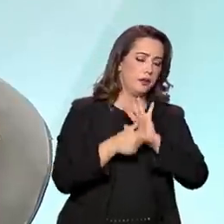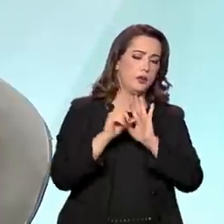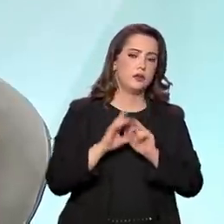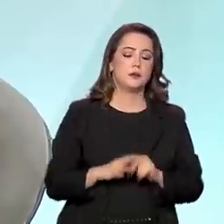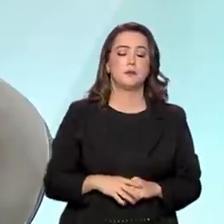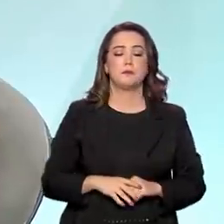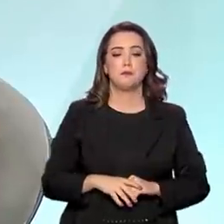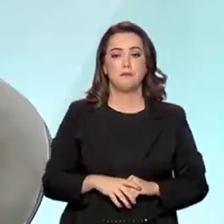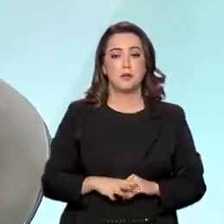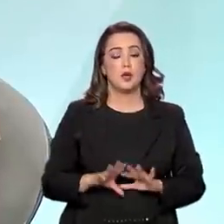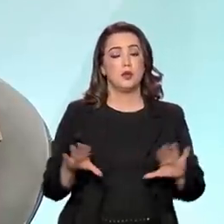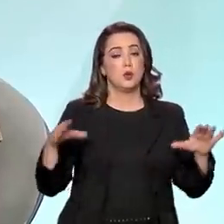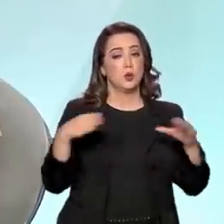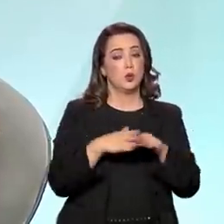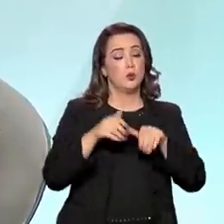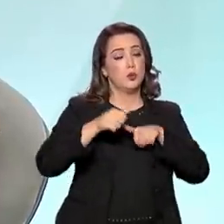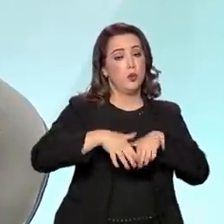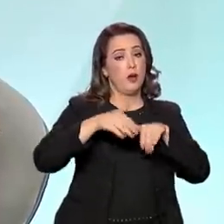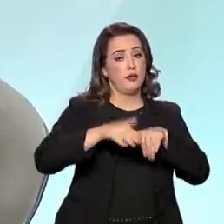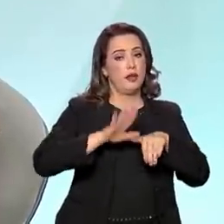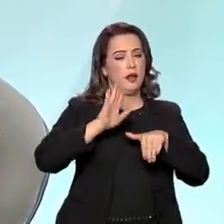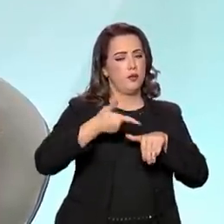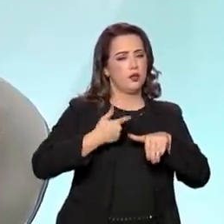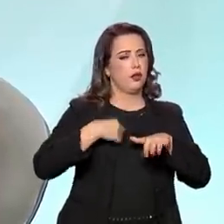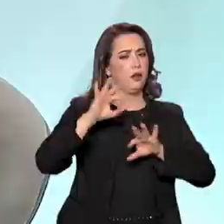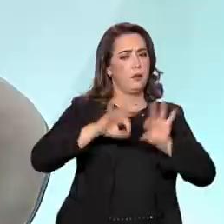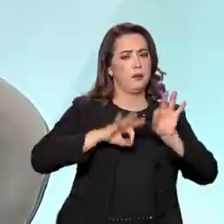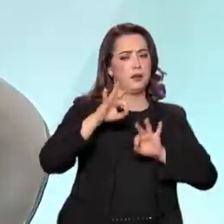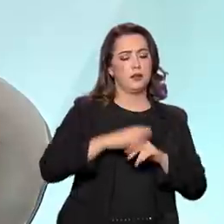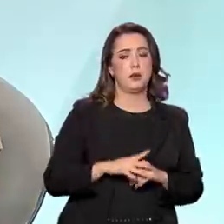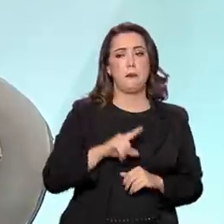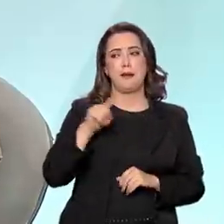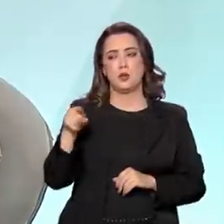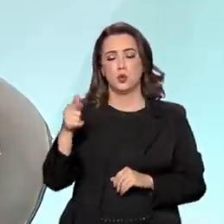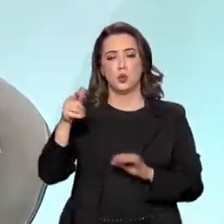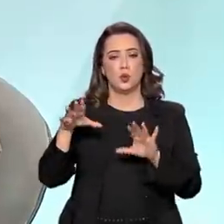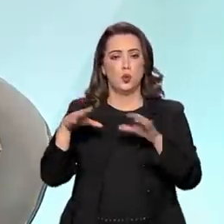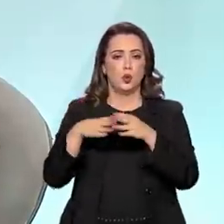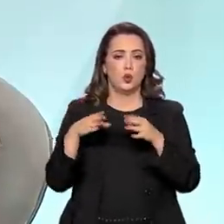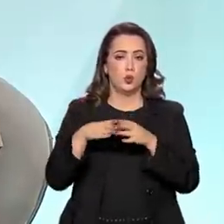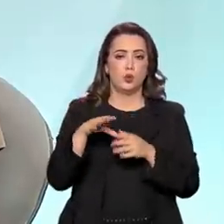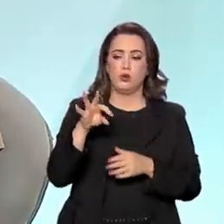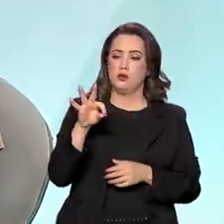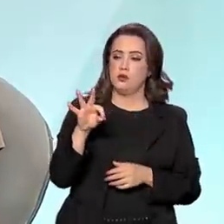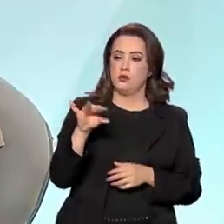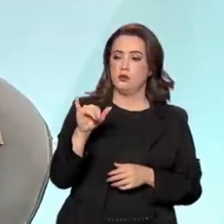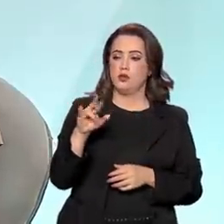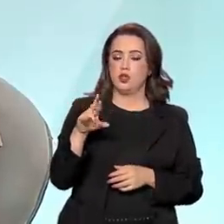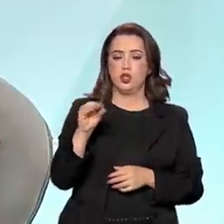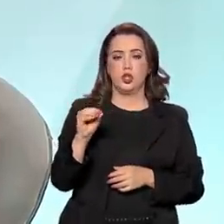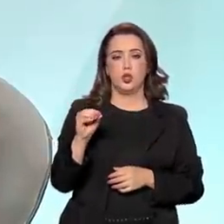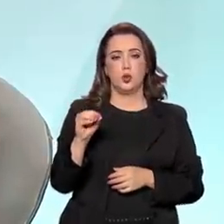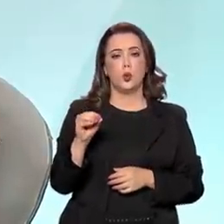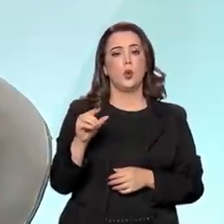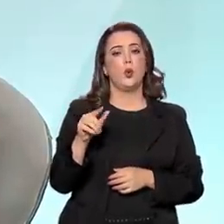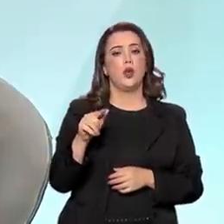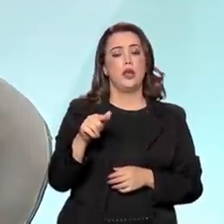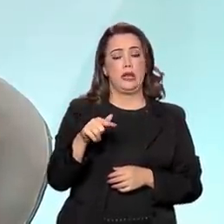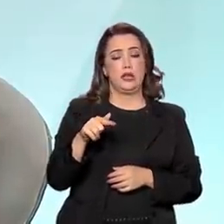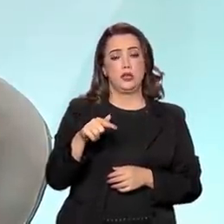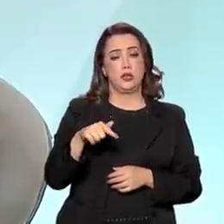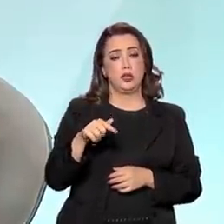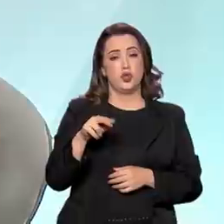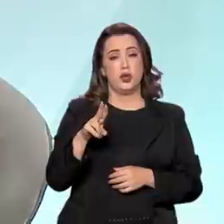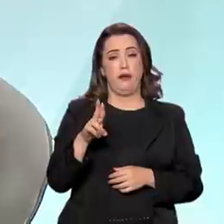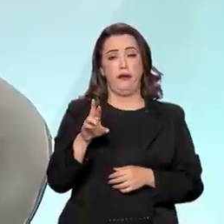ele tem essa todas essas fases já no tiro de guerra ele só tem o período básico né ou alguns quartéis que não são